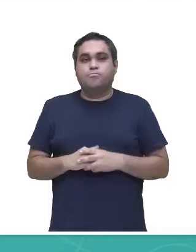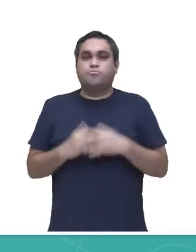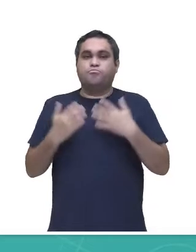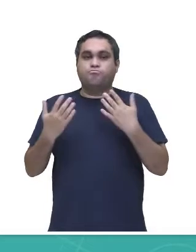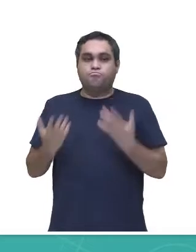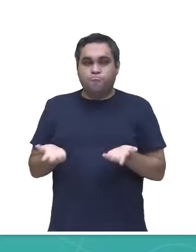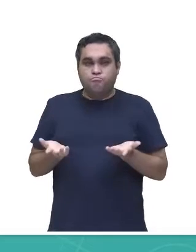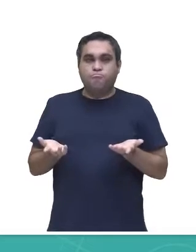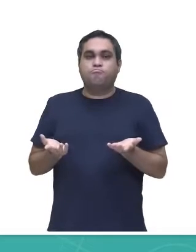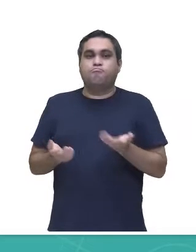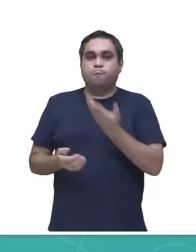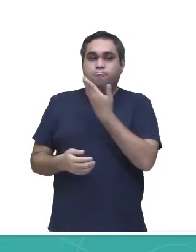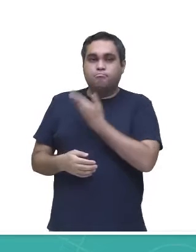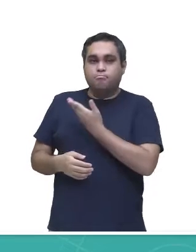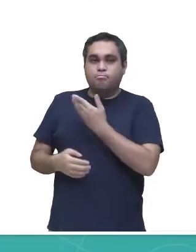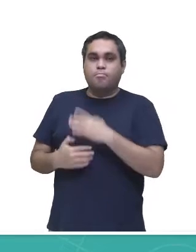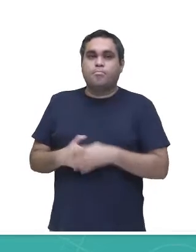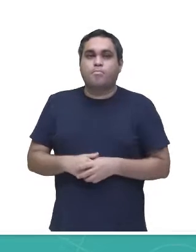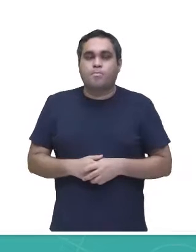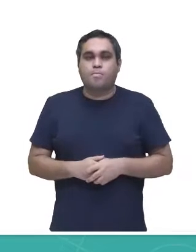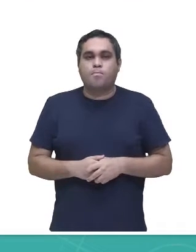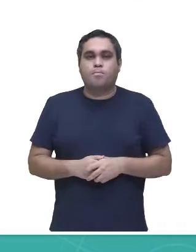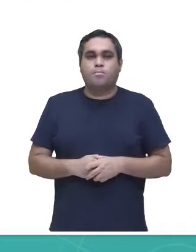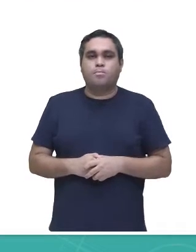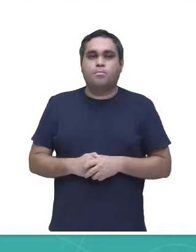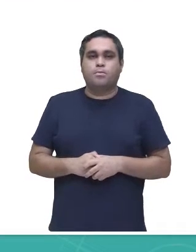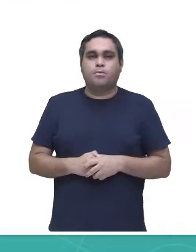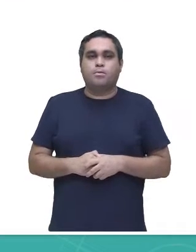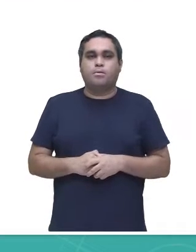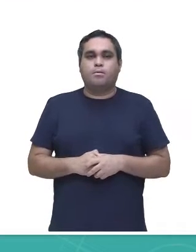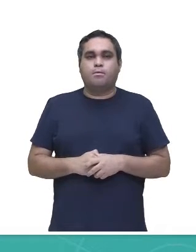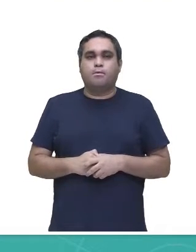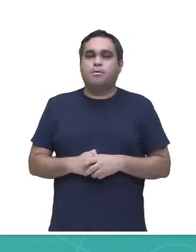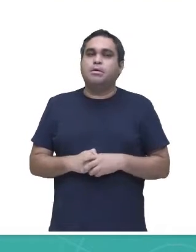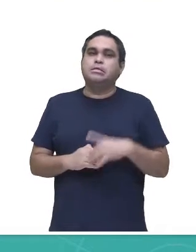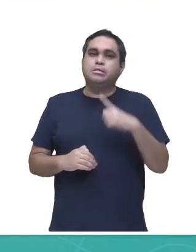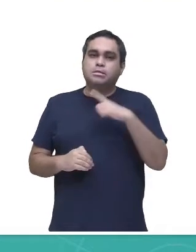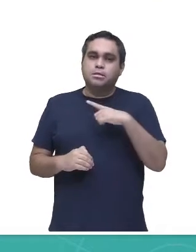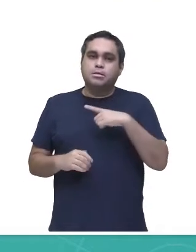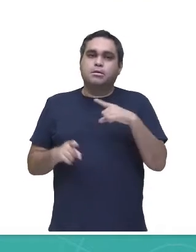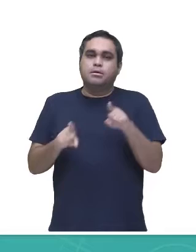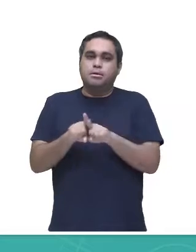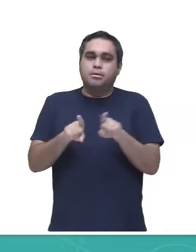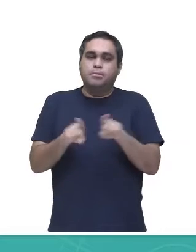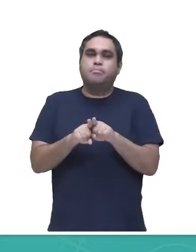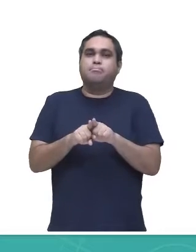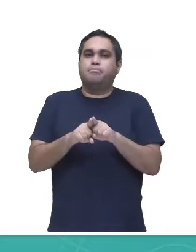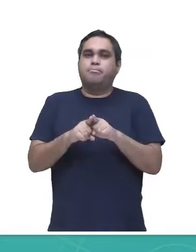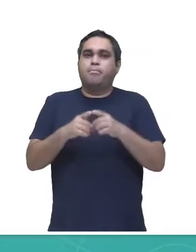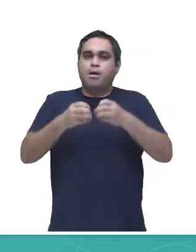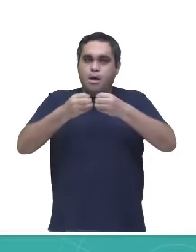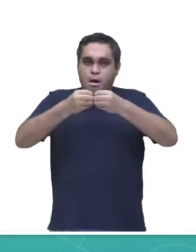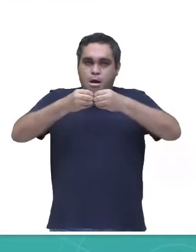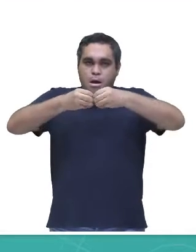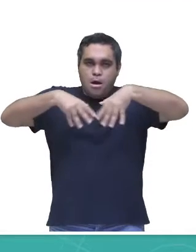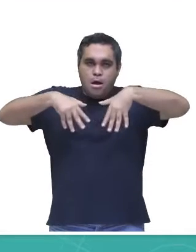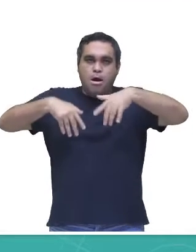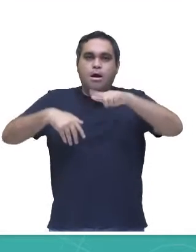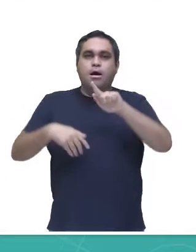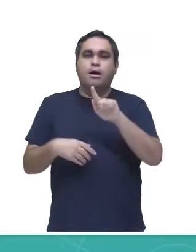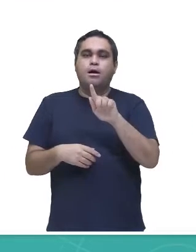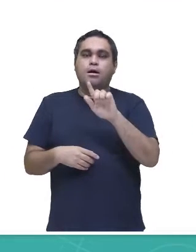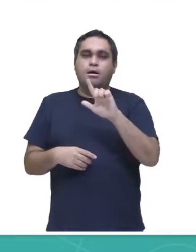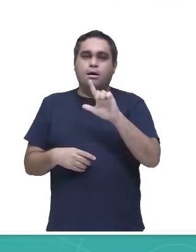sanguíneos, as glândulas, como a gente observou, né? Temos aí, ó, glândulas sebáceas e sudoríparas, como a gente